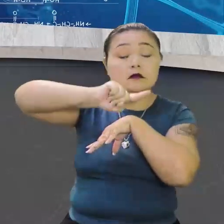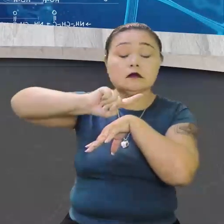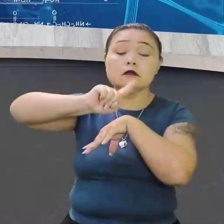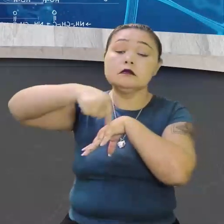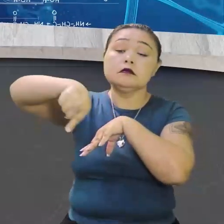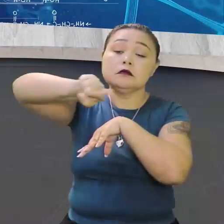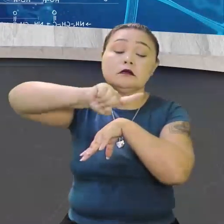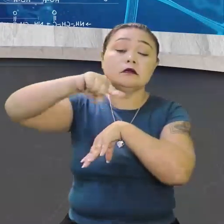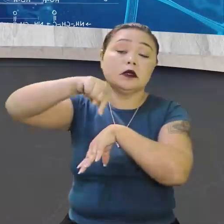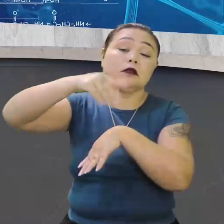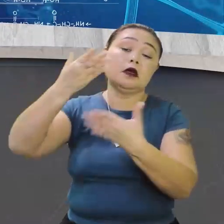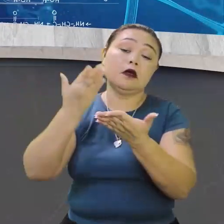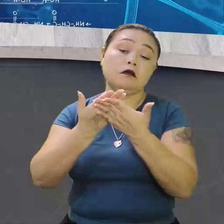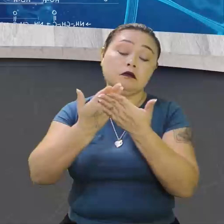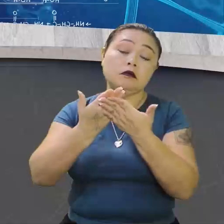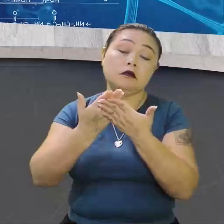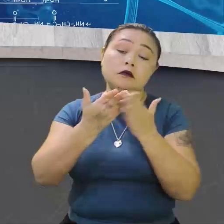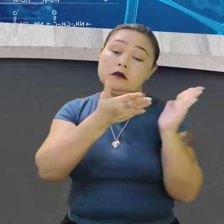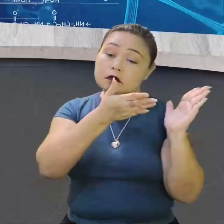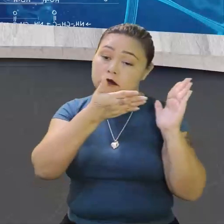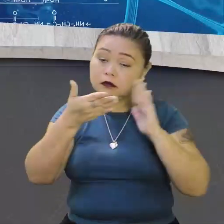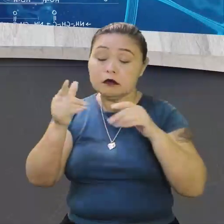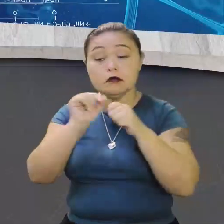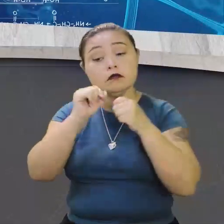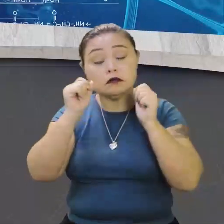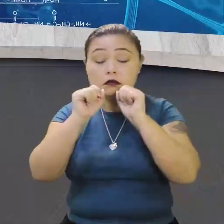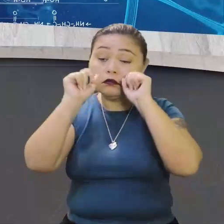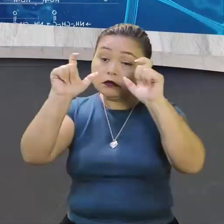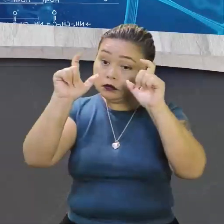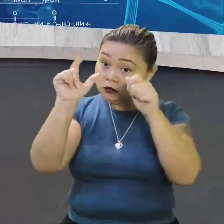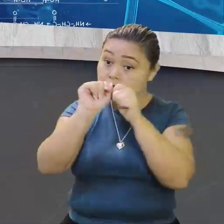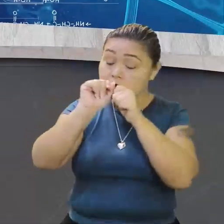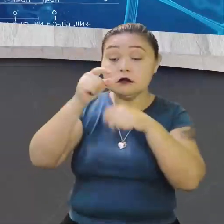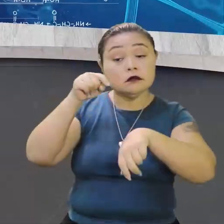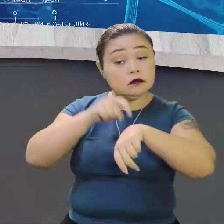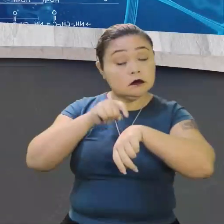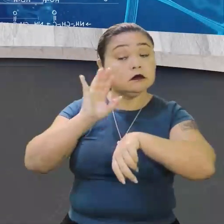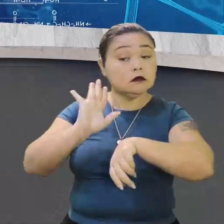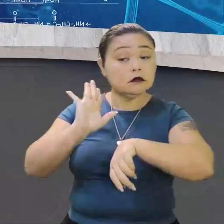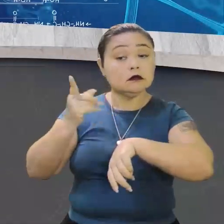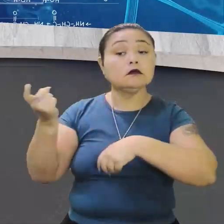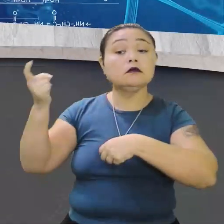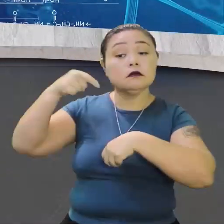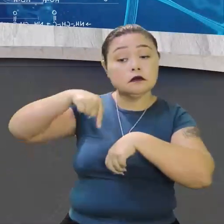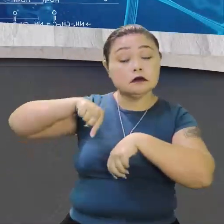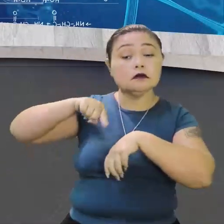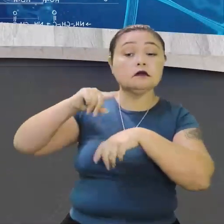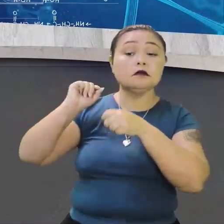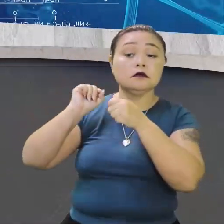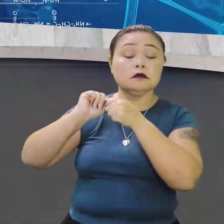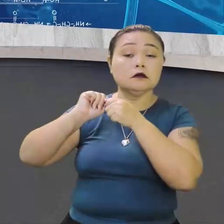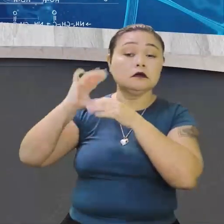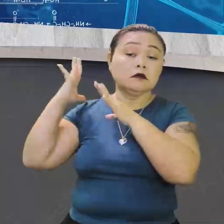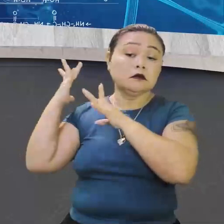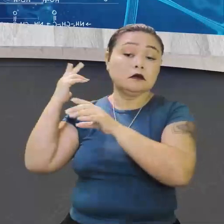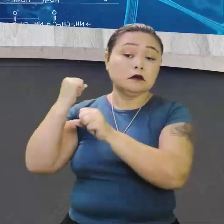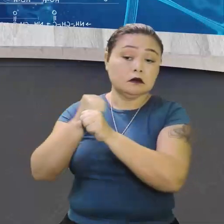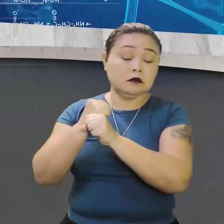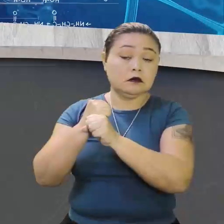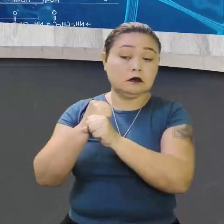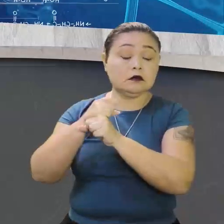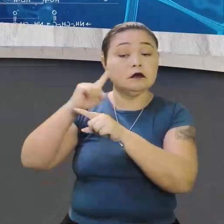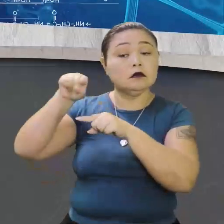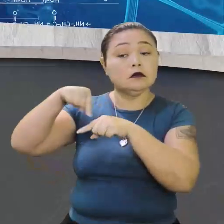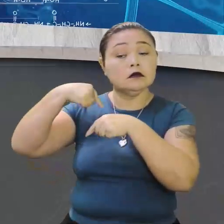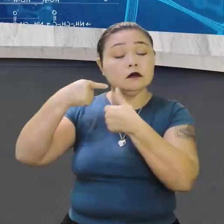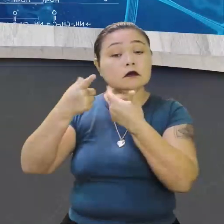vocês nessa aula. Mas fiquem ligados, porque já voltaremos para uma revisão e com